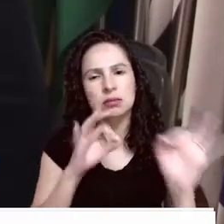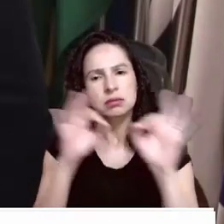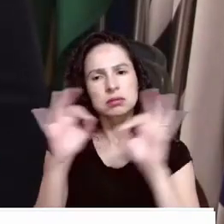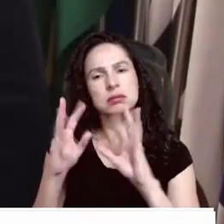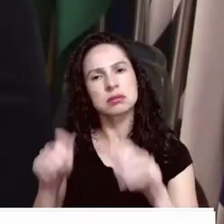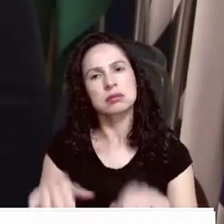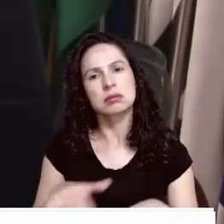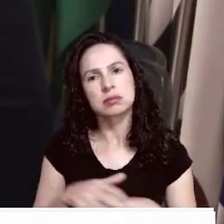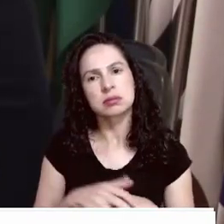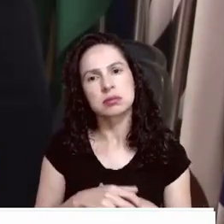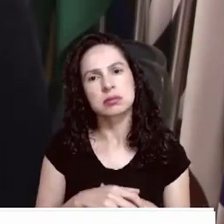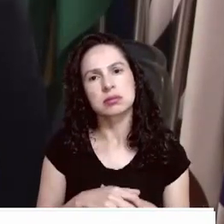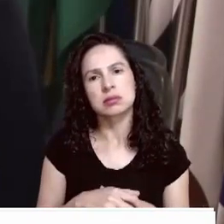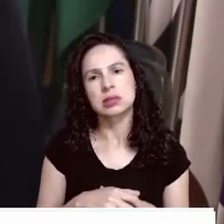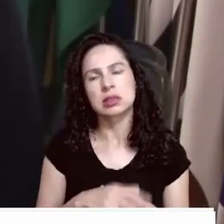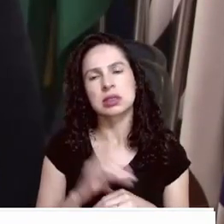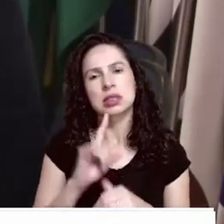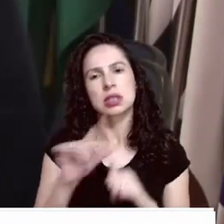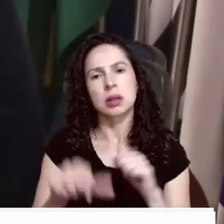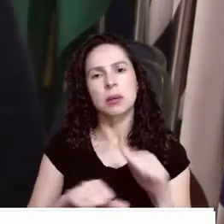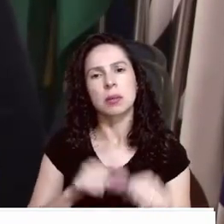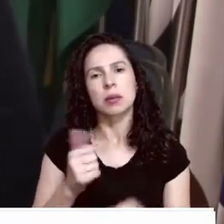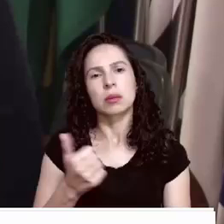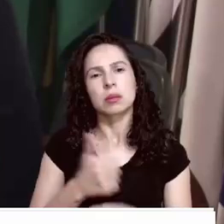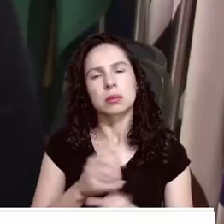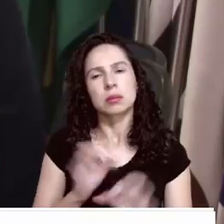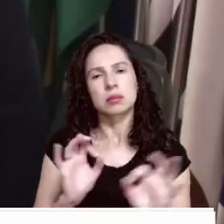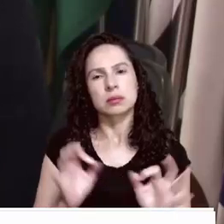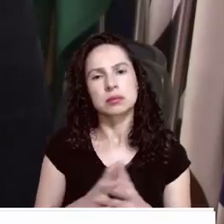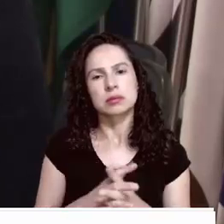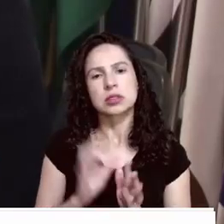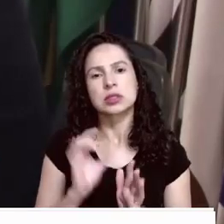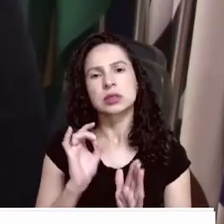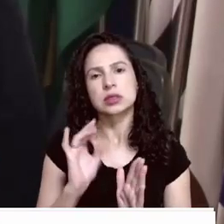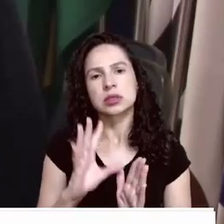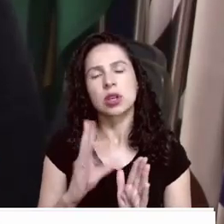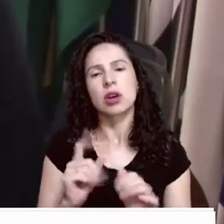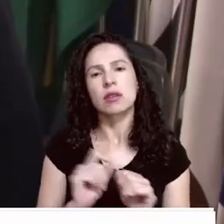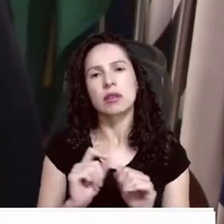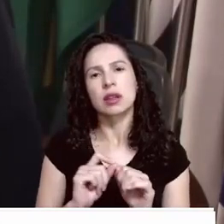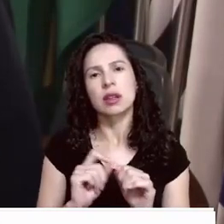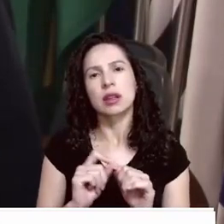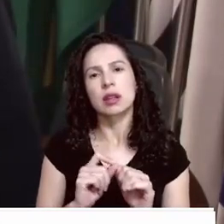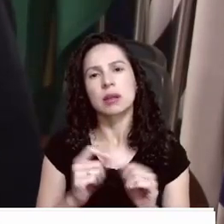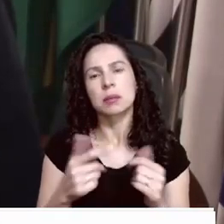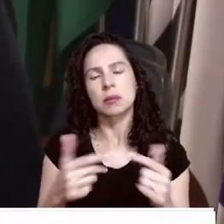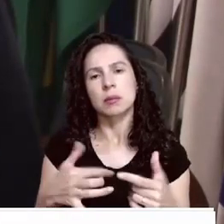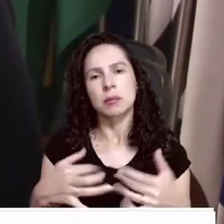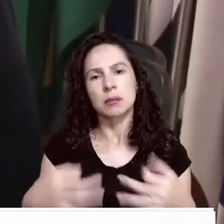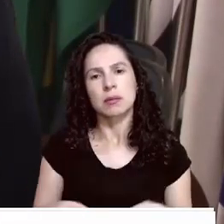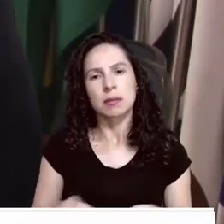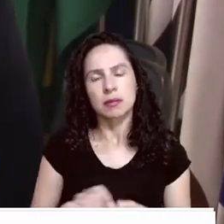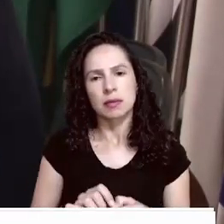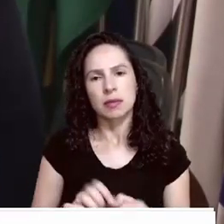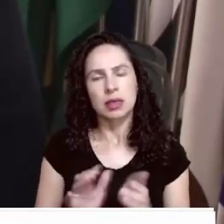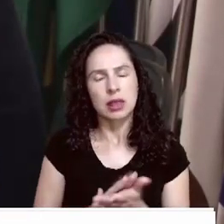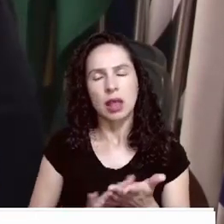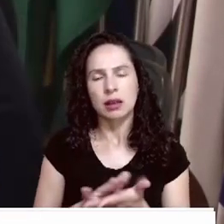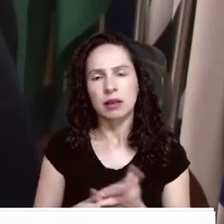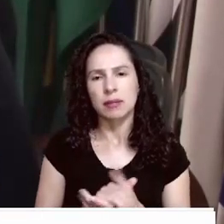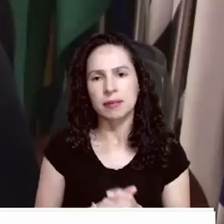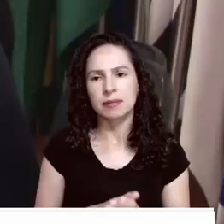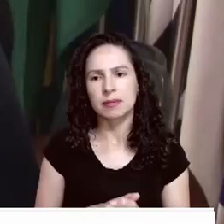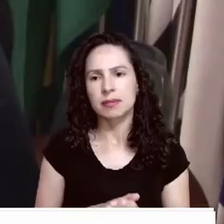Não mudou absolutamente nada. Apenas fizemos aquilo que deveria ser feito. Nada.